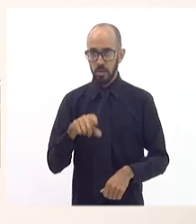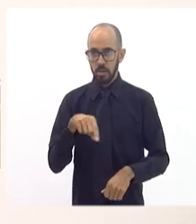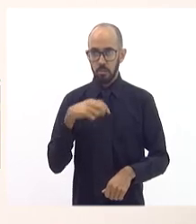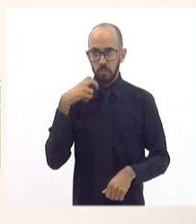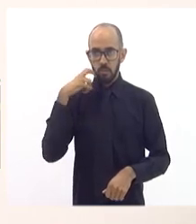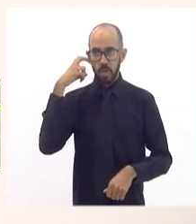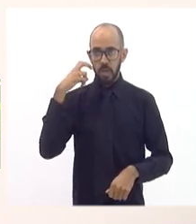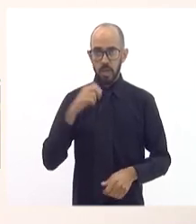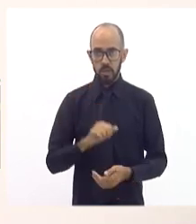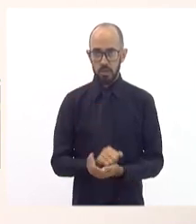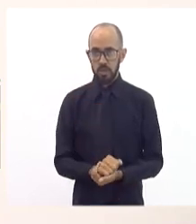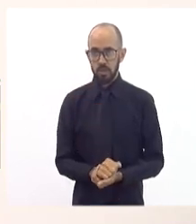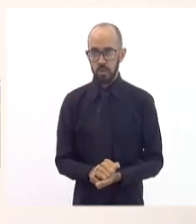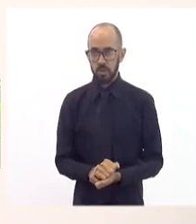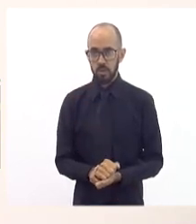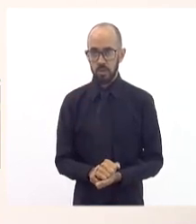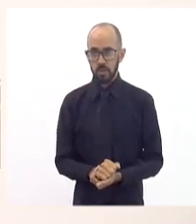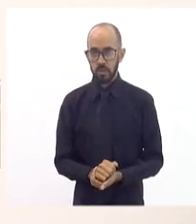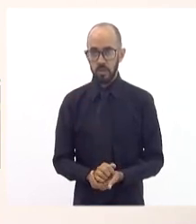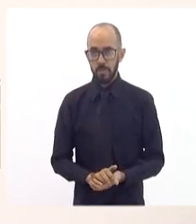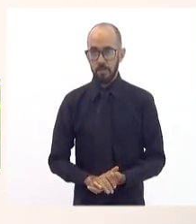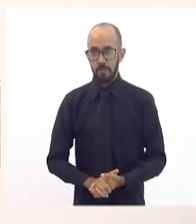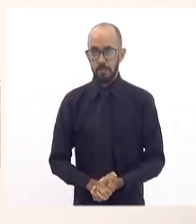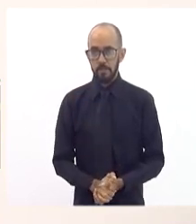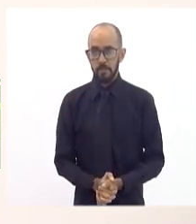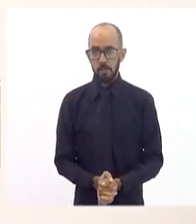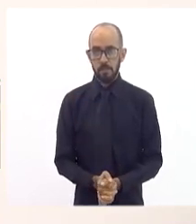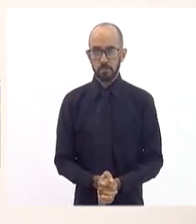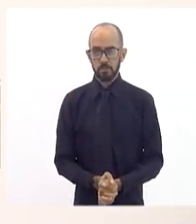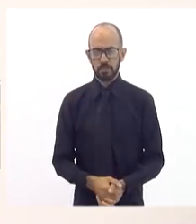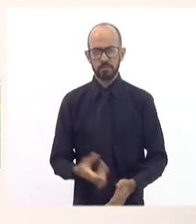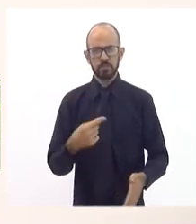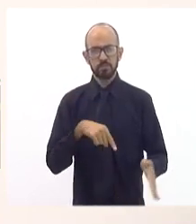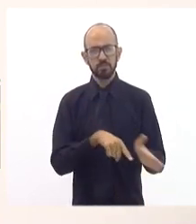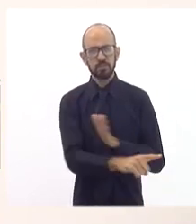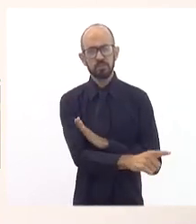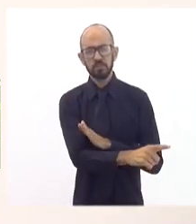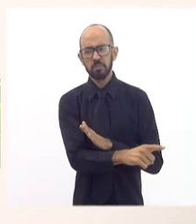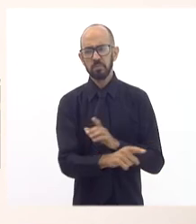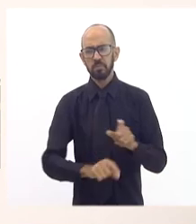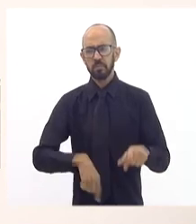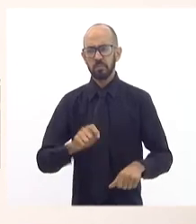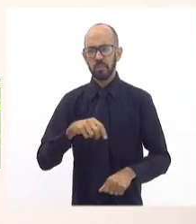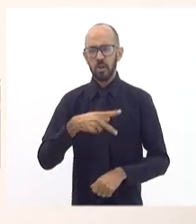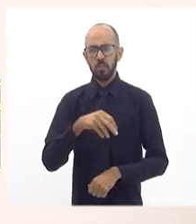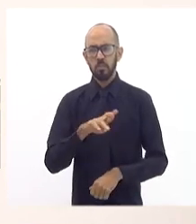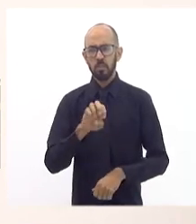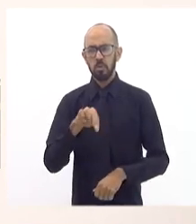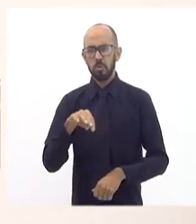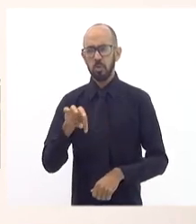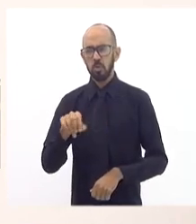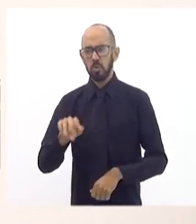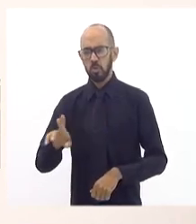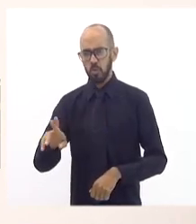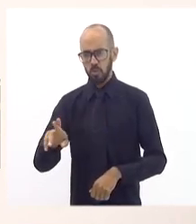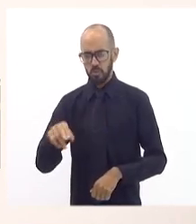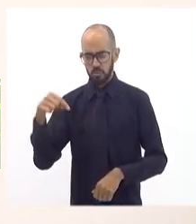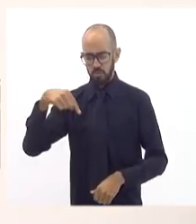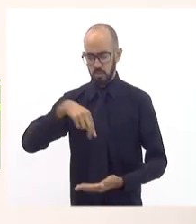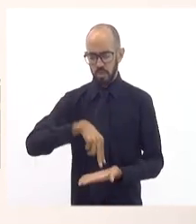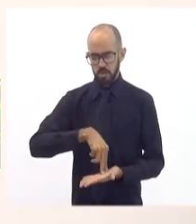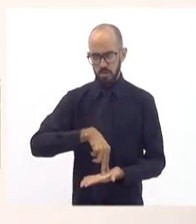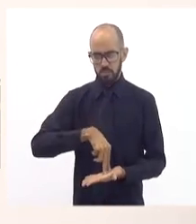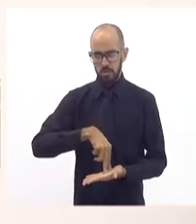isso aliás eu vou aproveitar e vou perguntar ao promotor que tá aqui presente do ministério